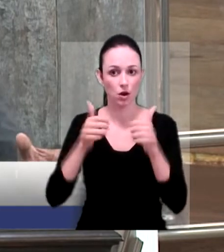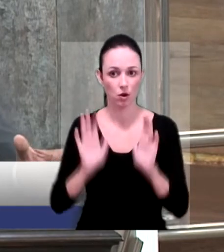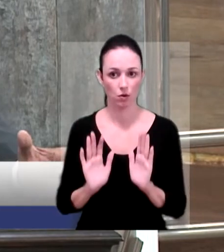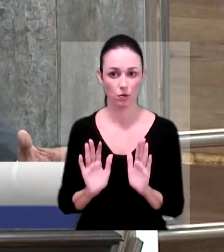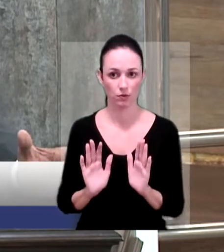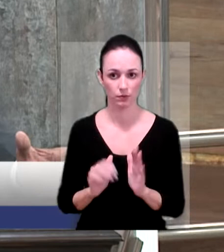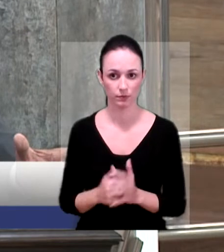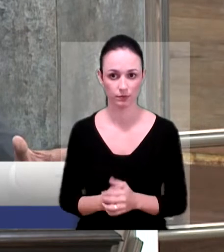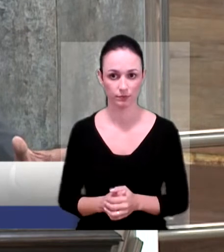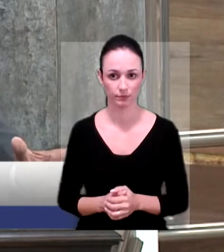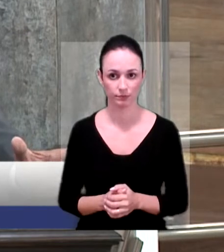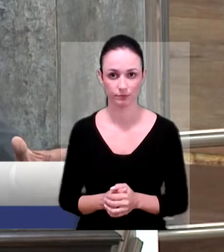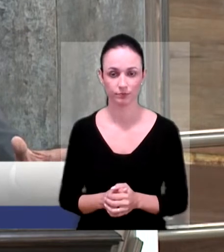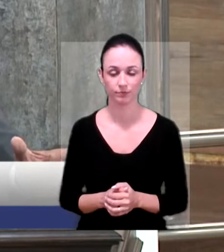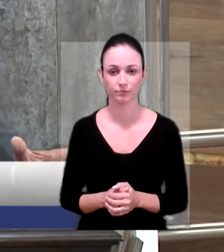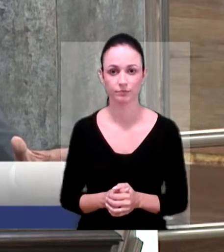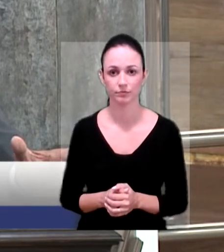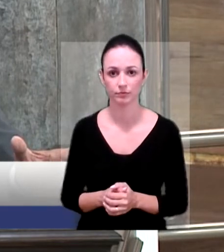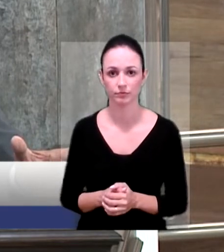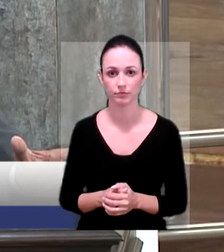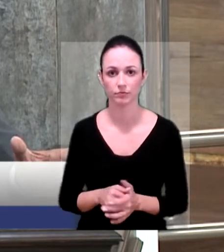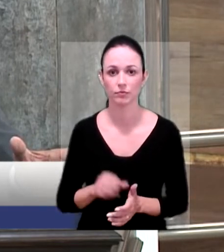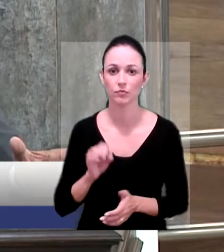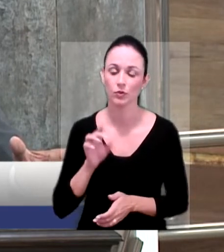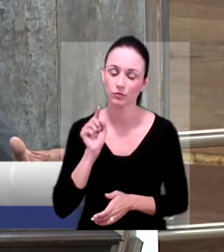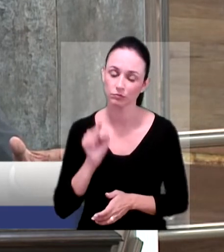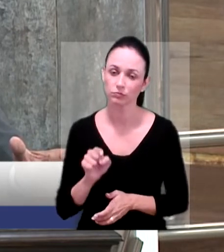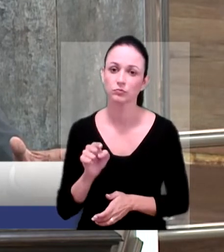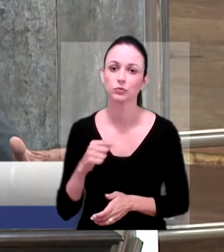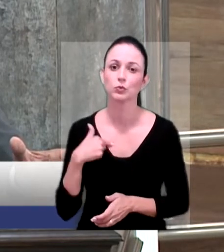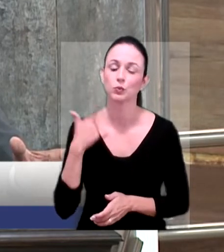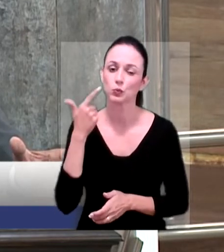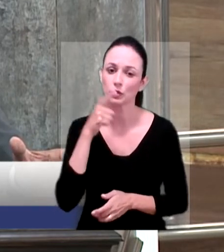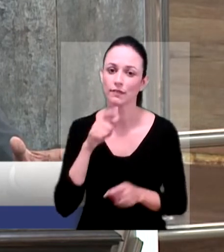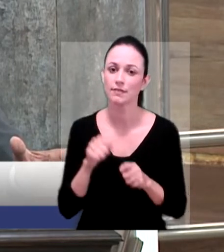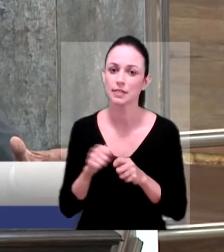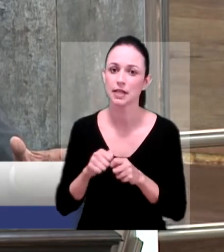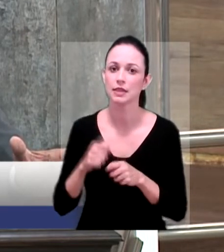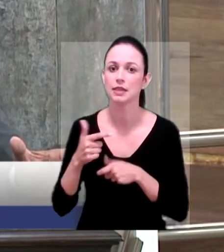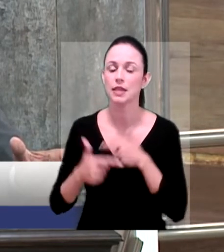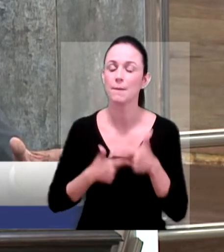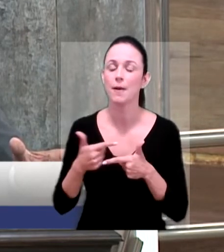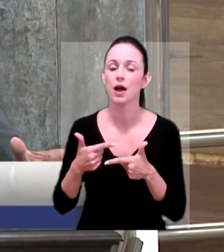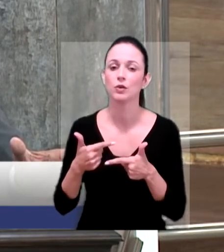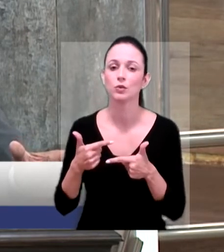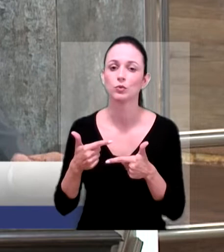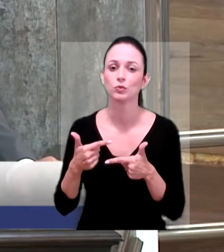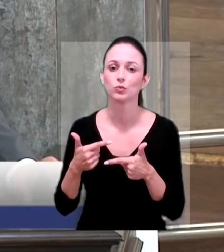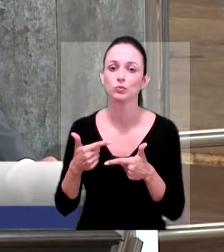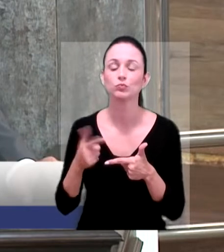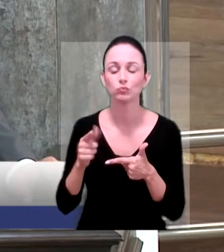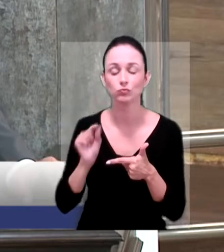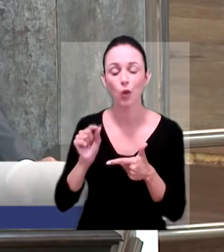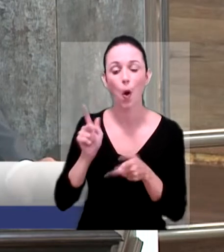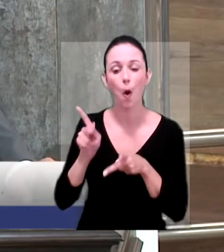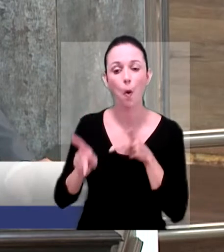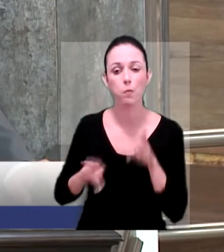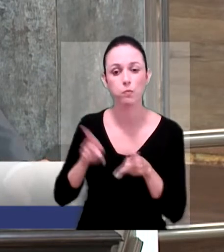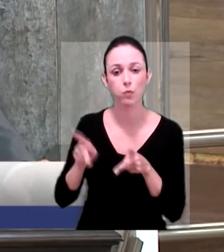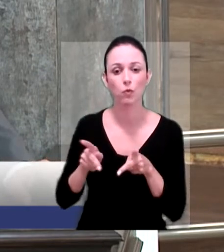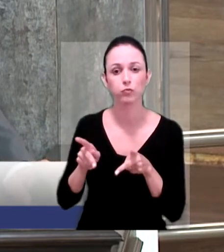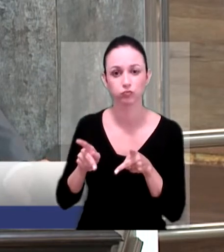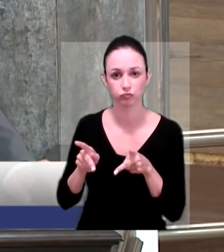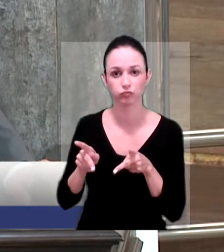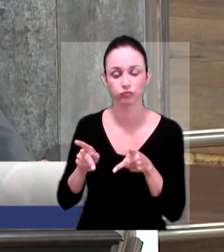e que só assim nós podemos fazer um trabalho no qual o povo nos concedeu através do seu